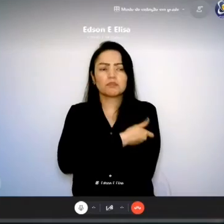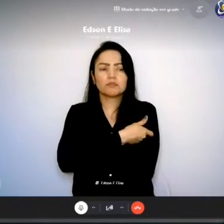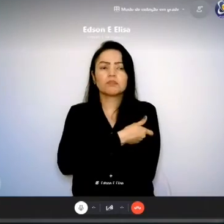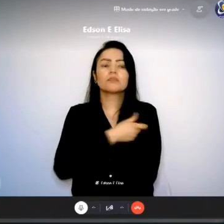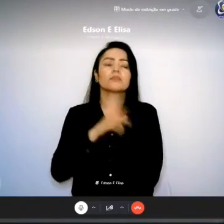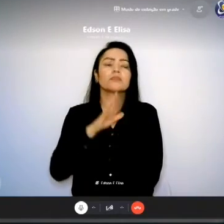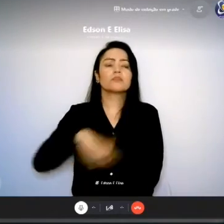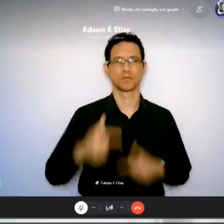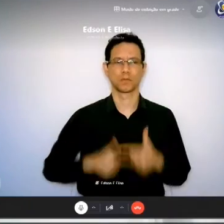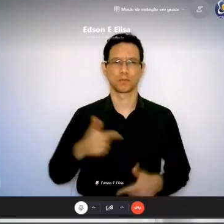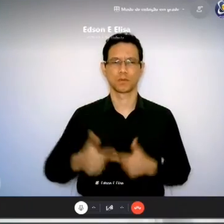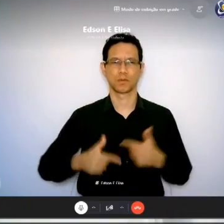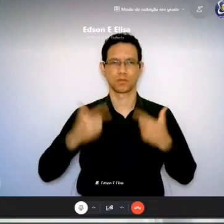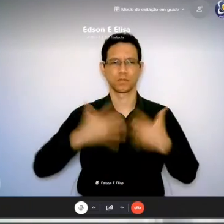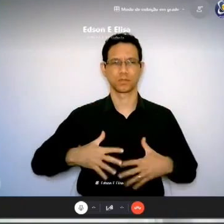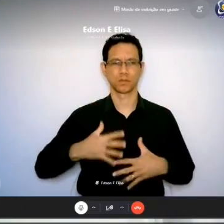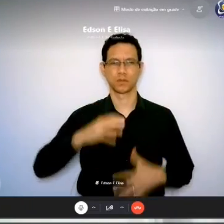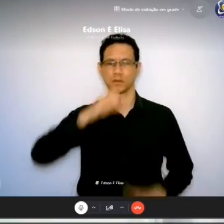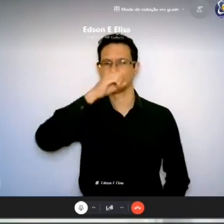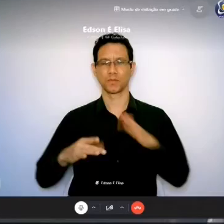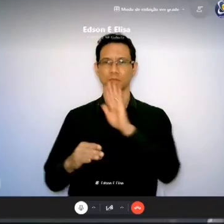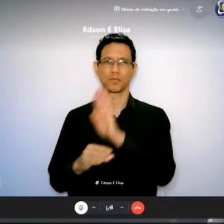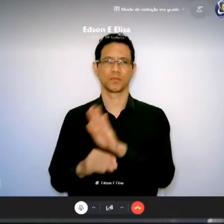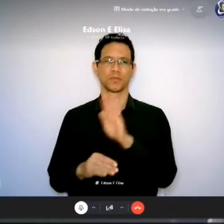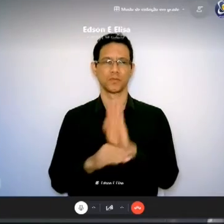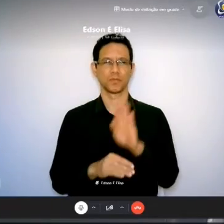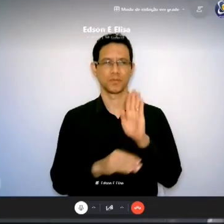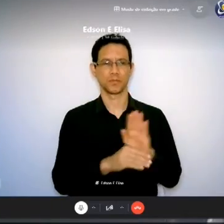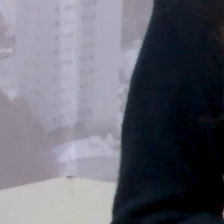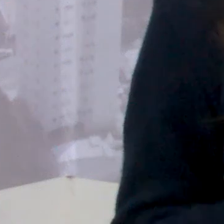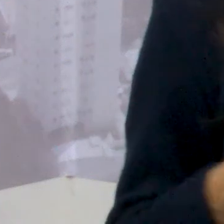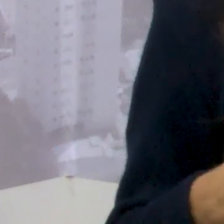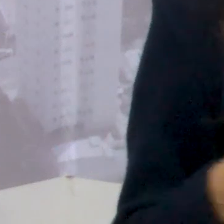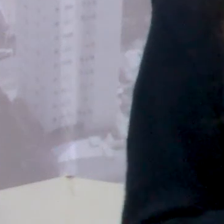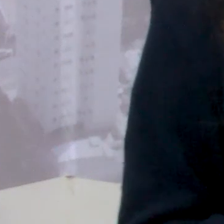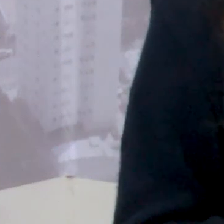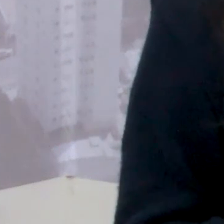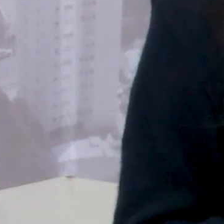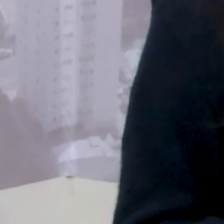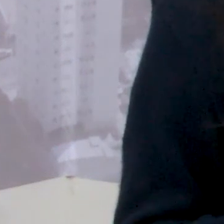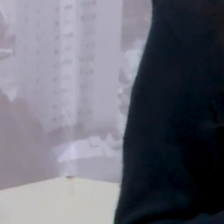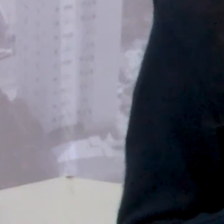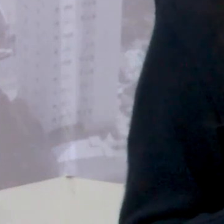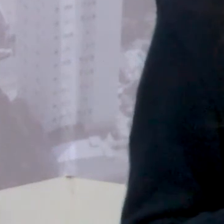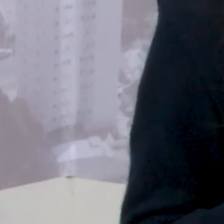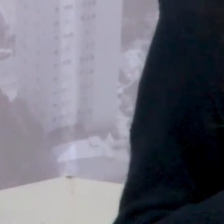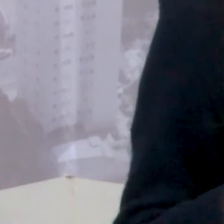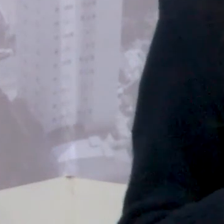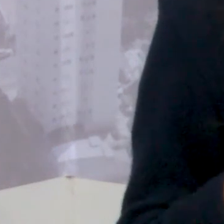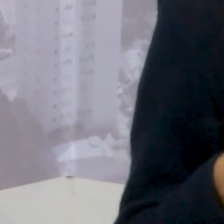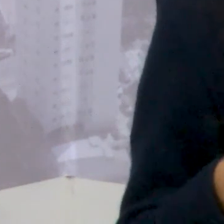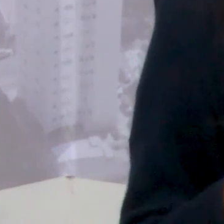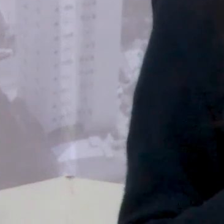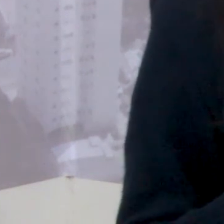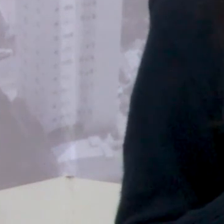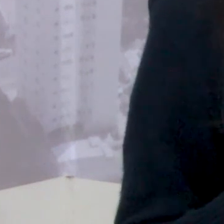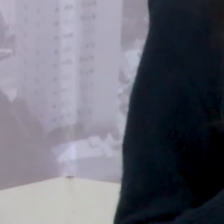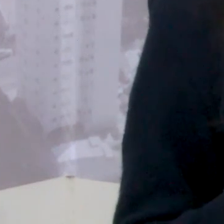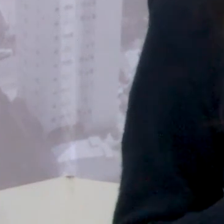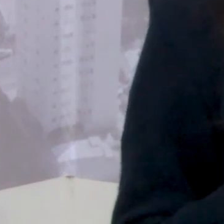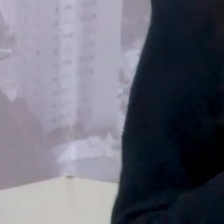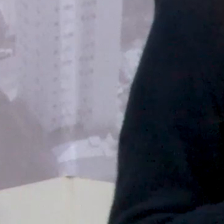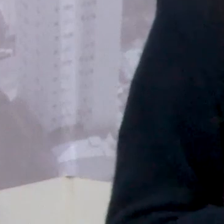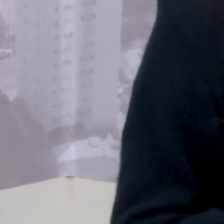Marcelo Sleiman, Érica da Liga do Bem e Sargento Laudo. Esse foi o resumo da sessão plenária de 9 de